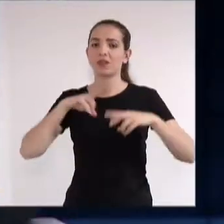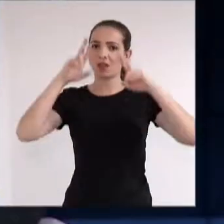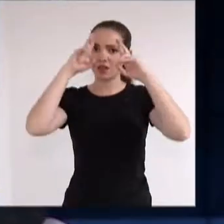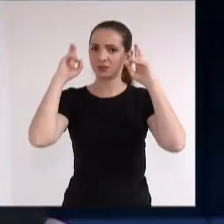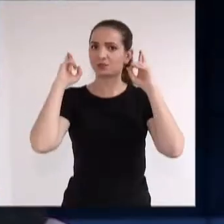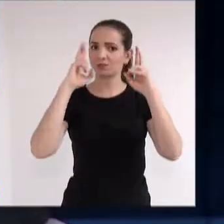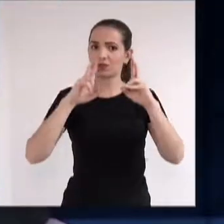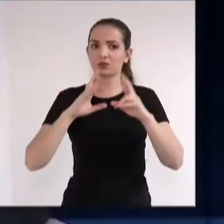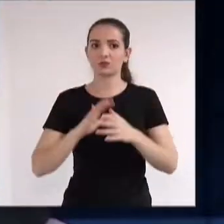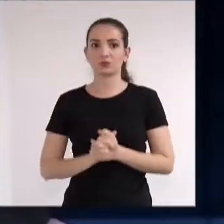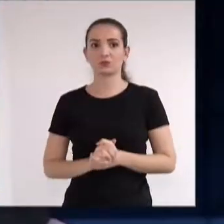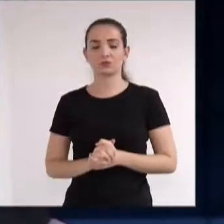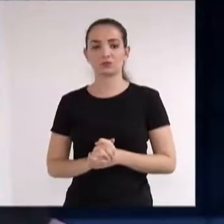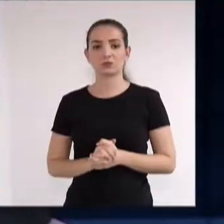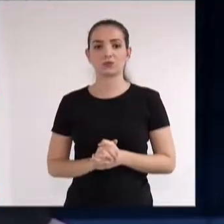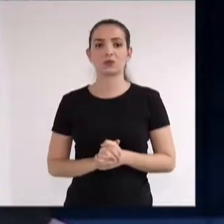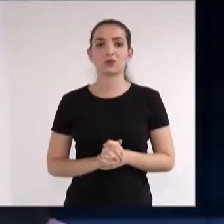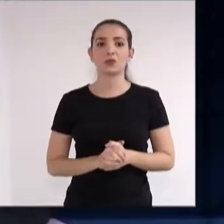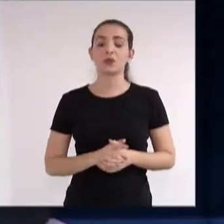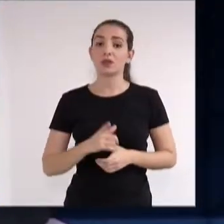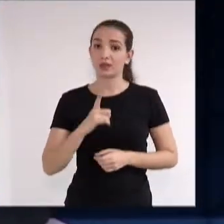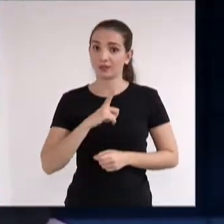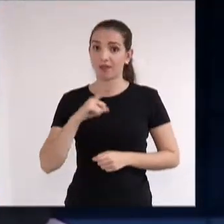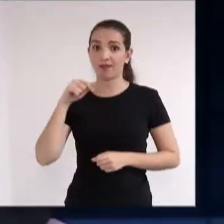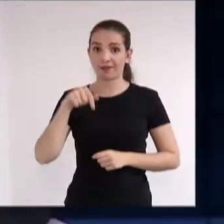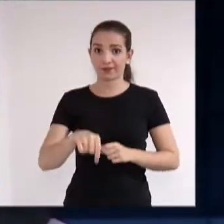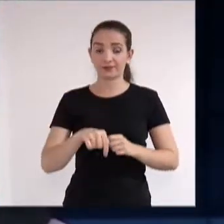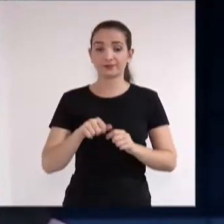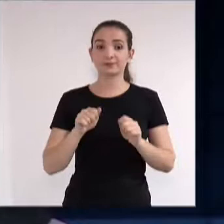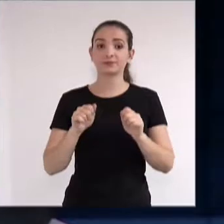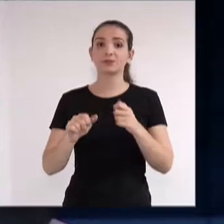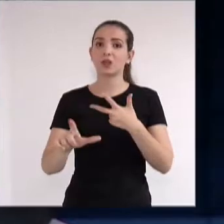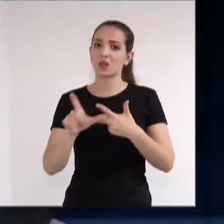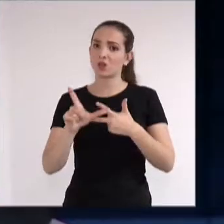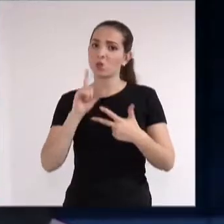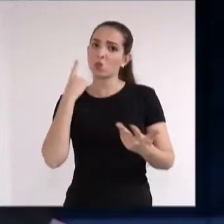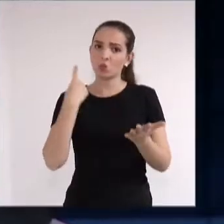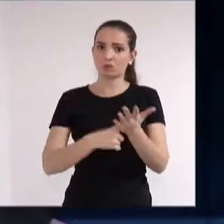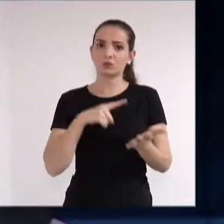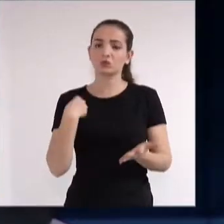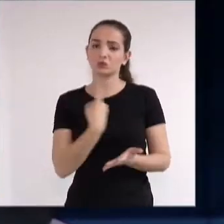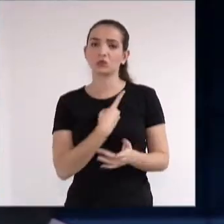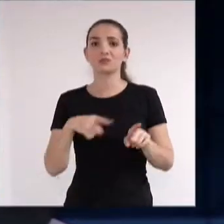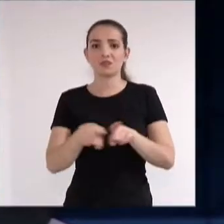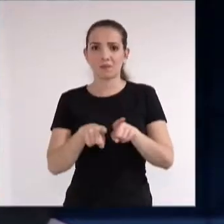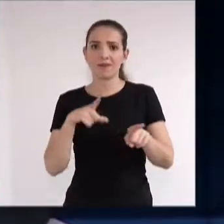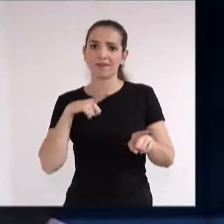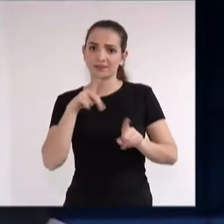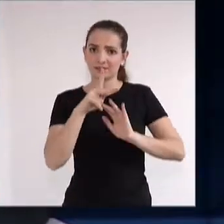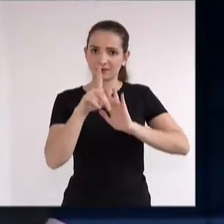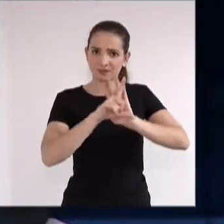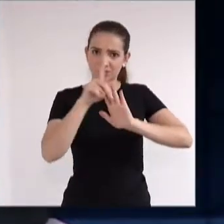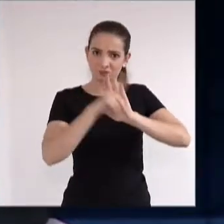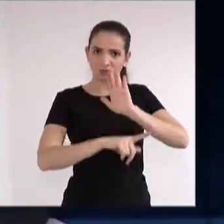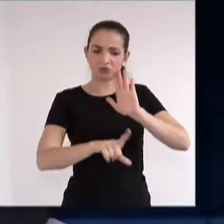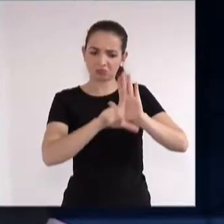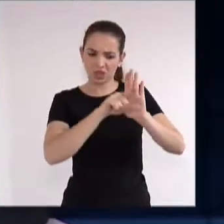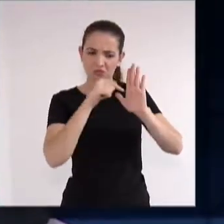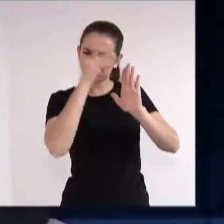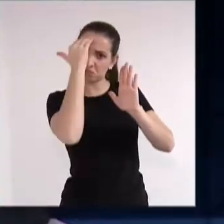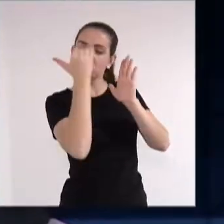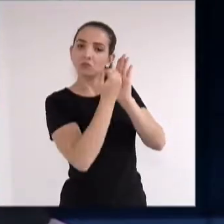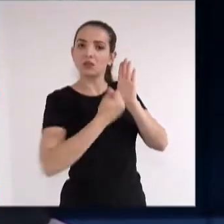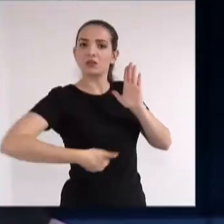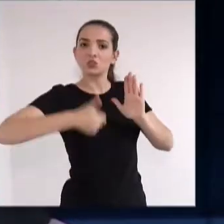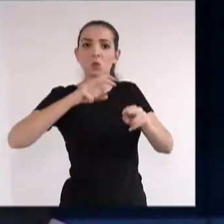respeitabilidade, a produção legislativa que é feita aqui dentro, e também, em função da legalidade do projeto, na minha avaliação, eu sou